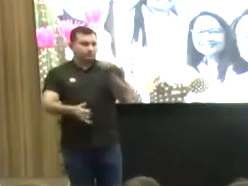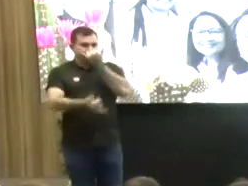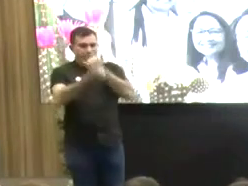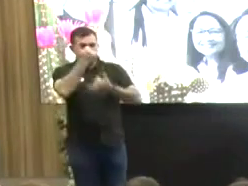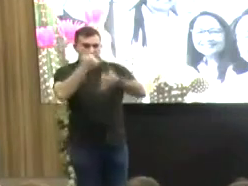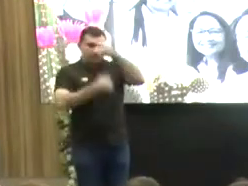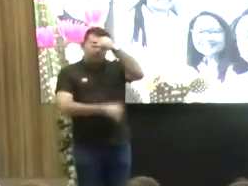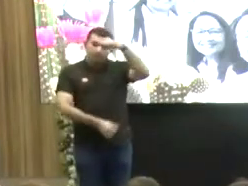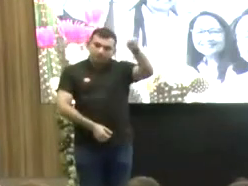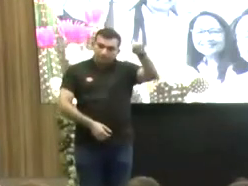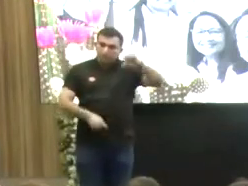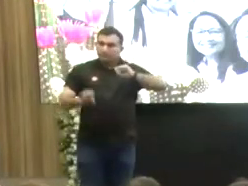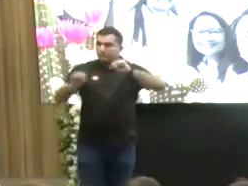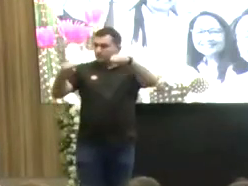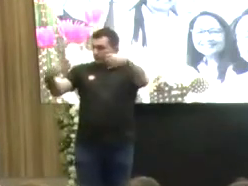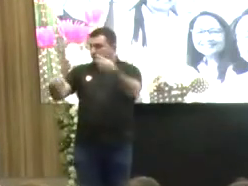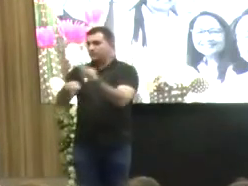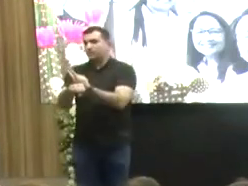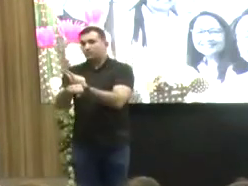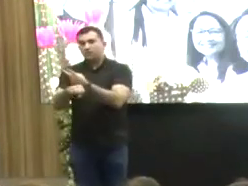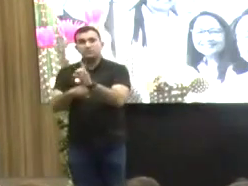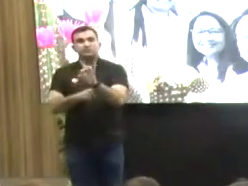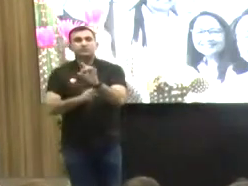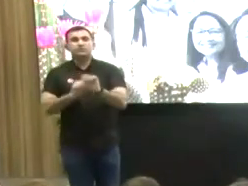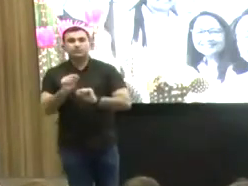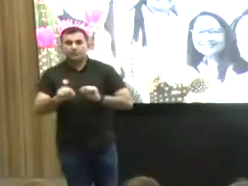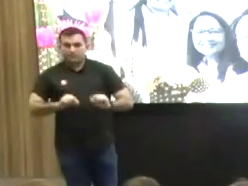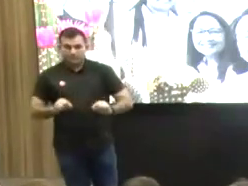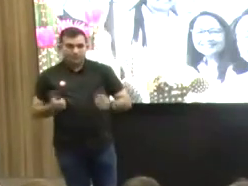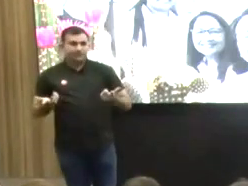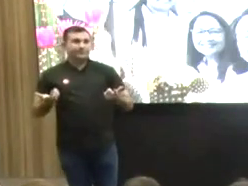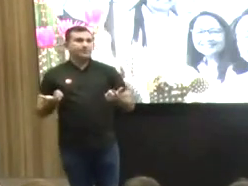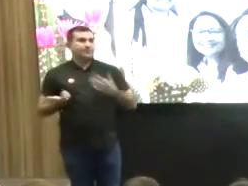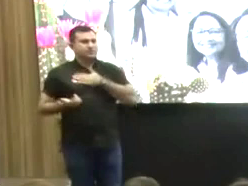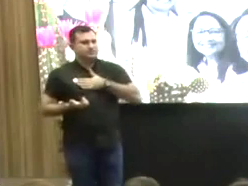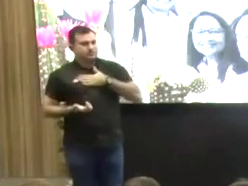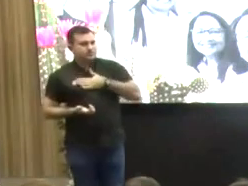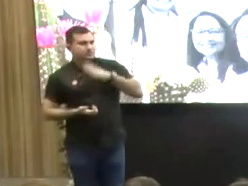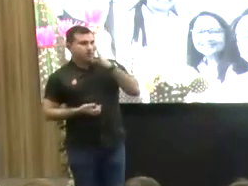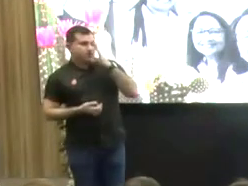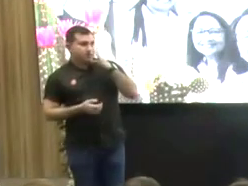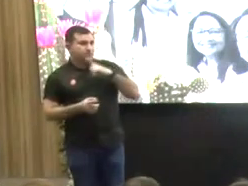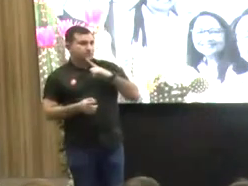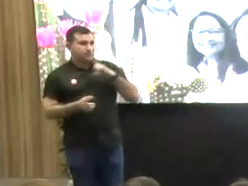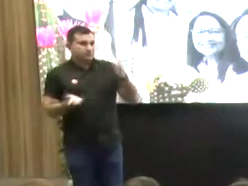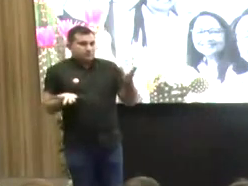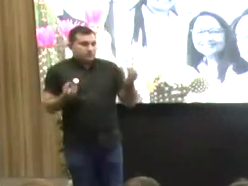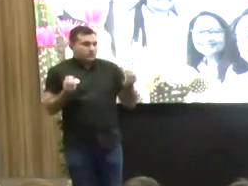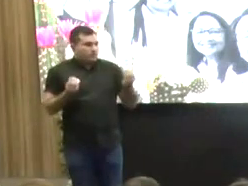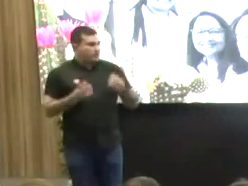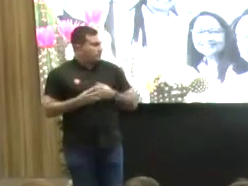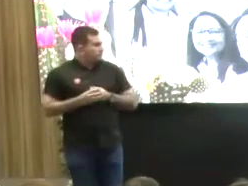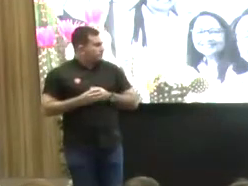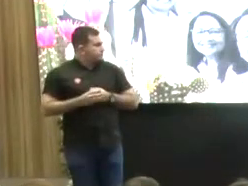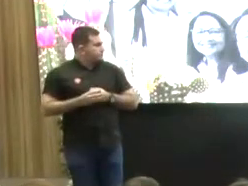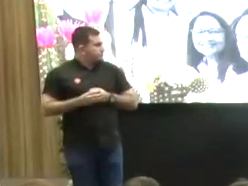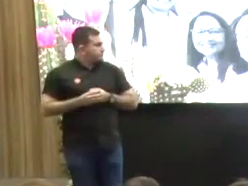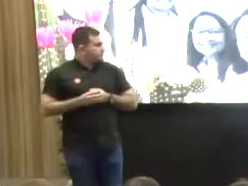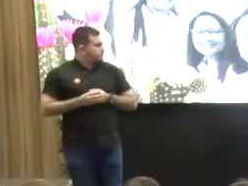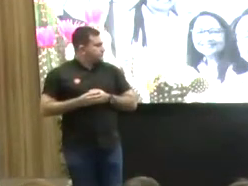buscado apenas o aparente e agradável. E outra, como efetivar